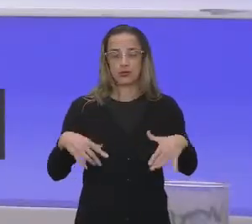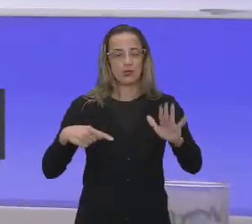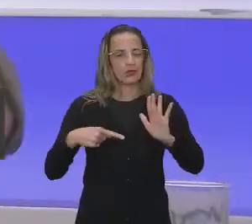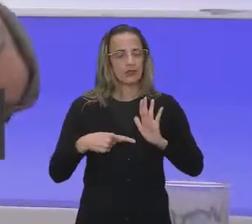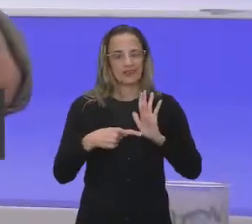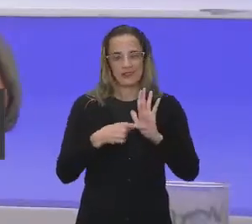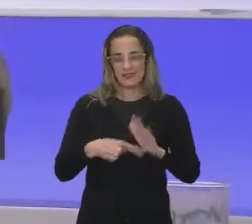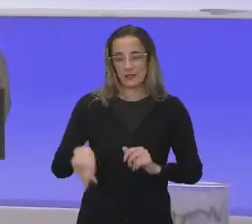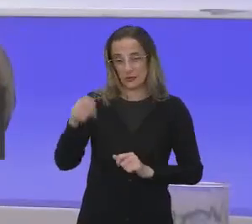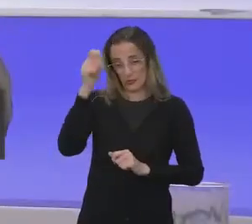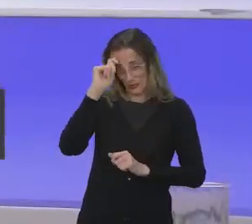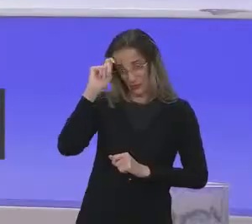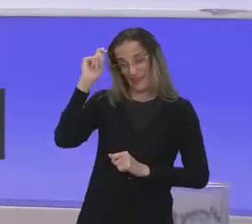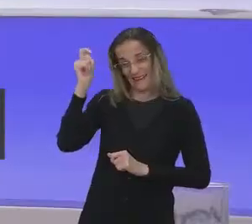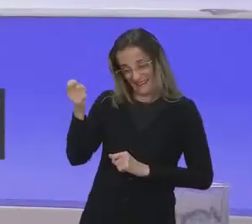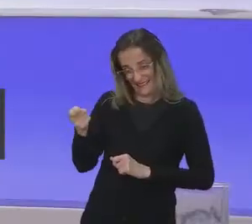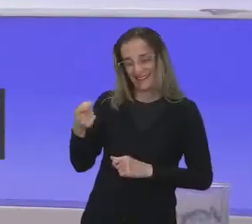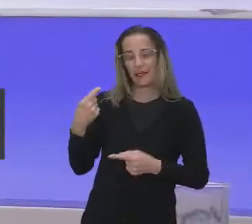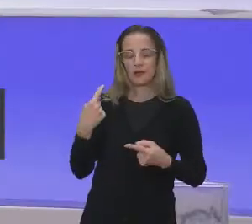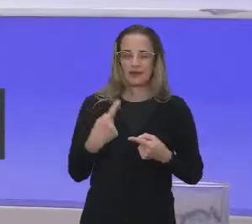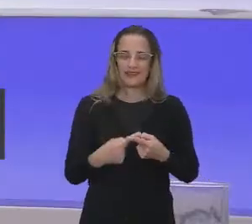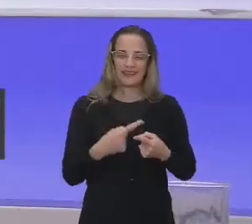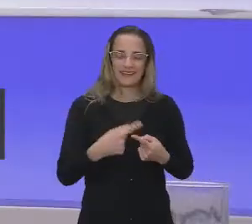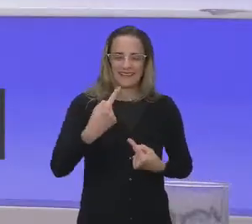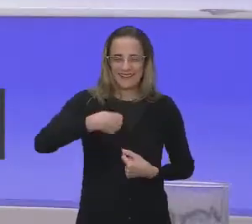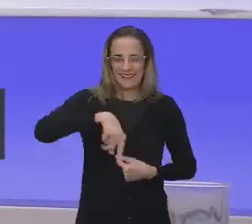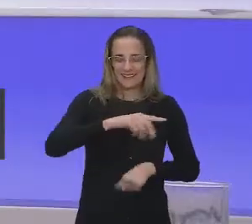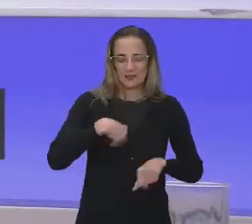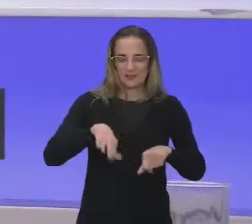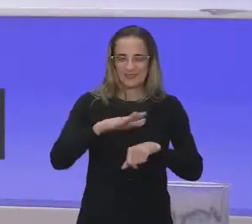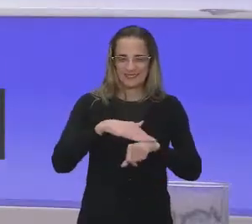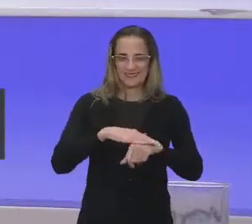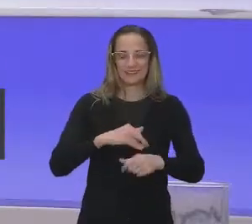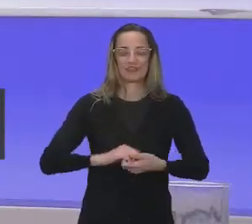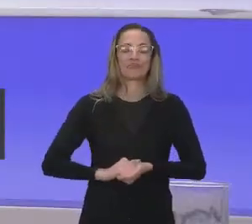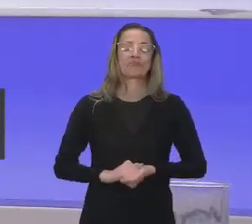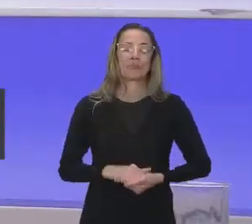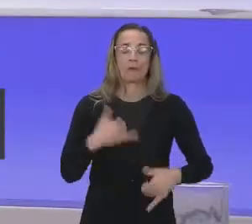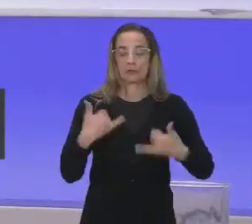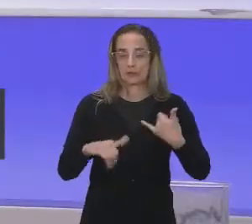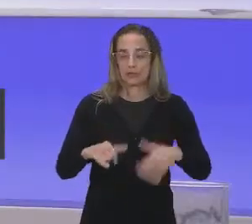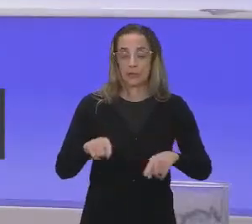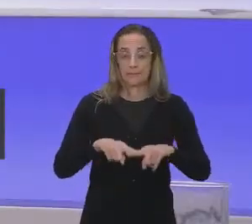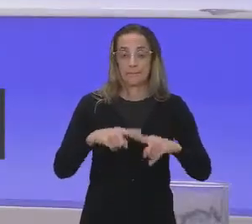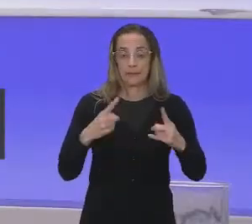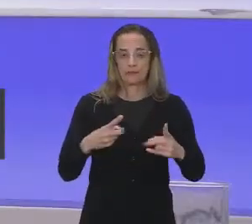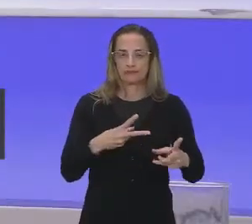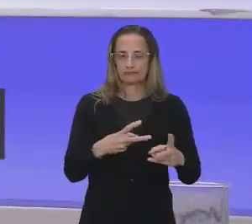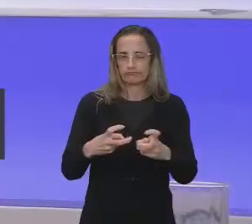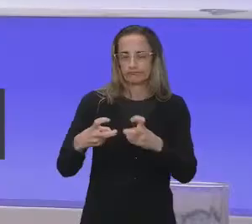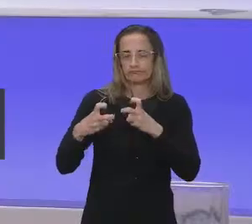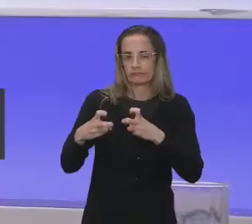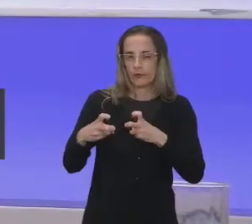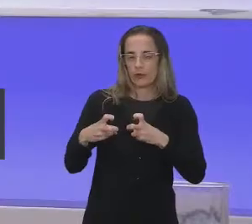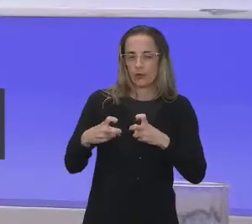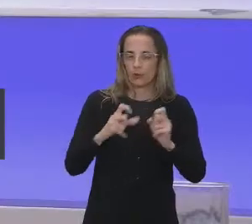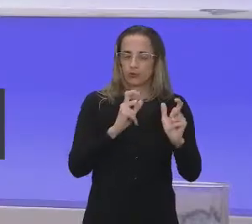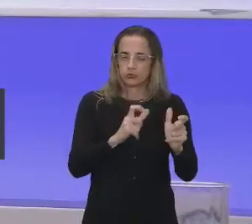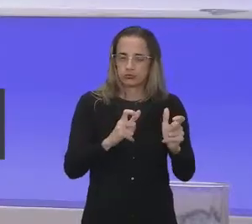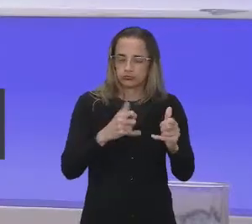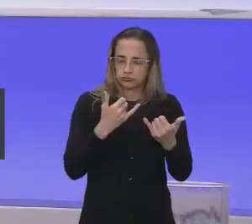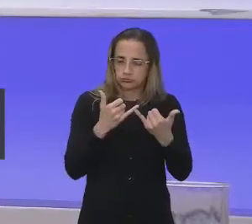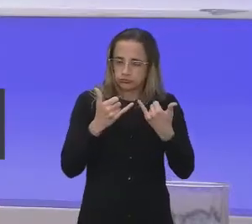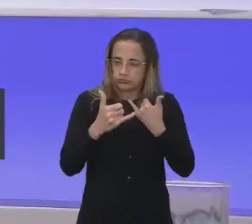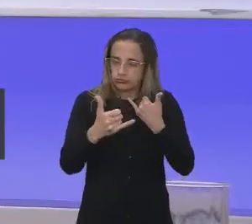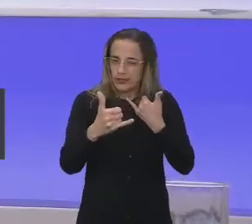alguns chapéus e tirarem outros aqui enquanto a gente for conversando. Mas quando a gente para olhar o setor